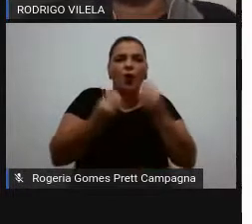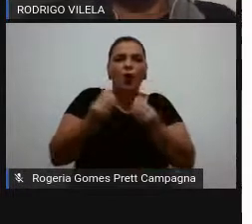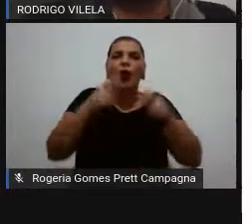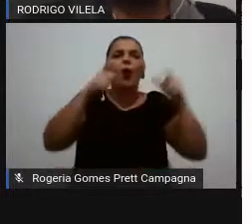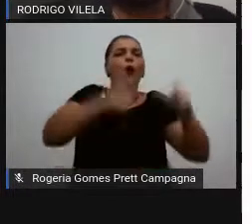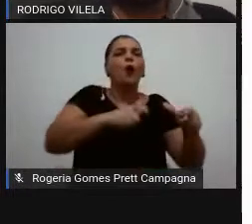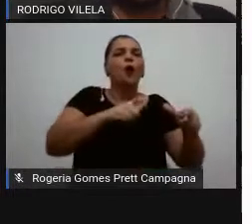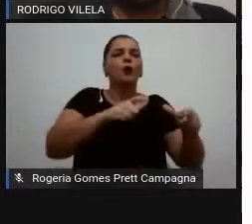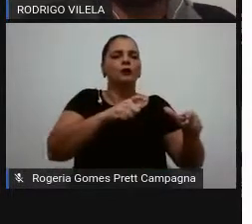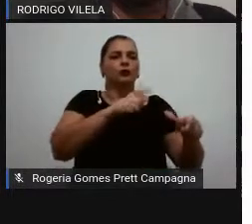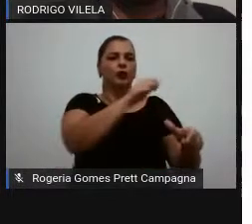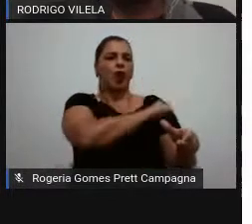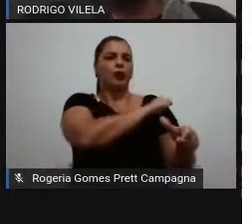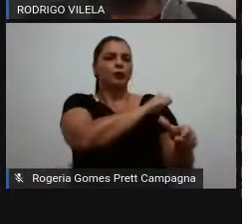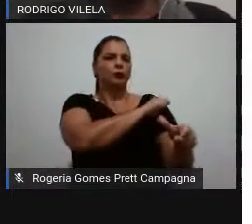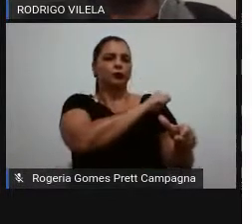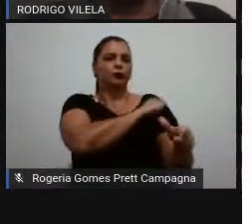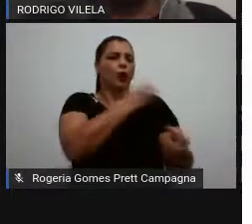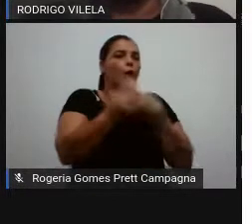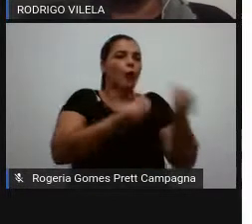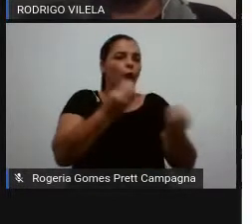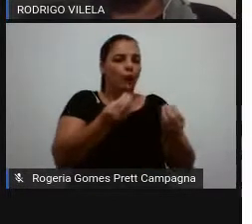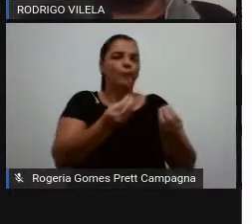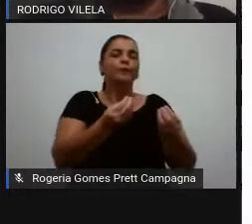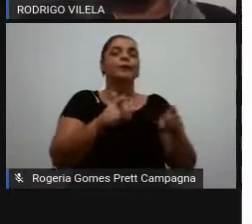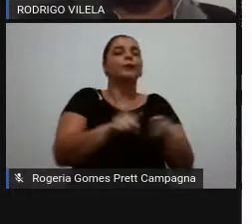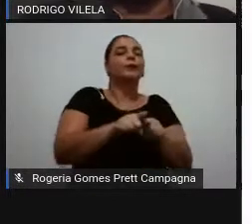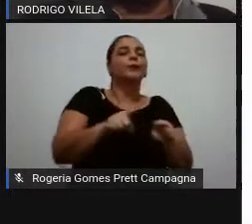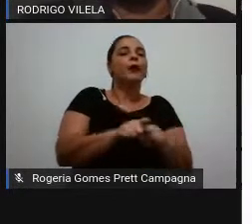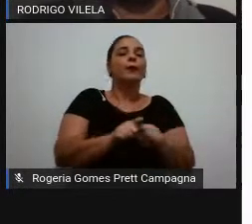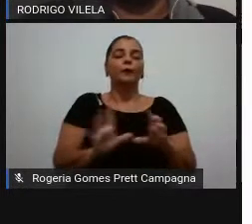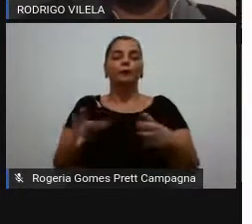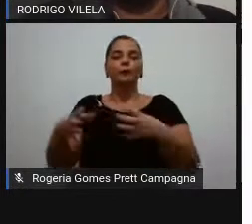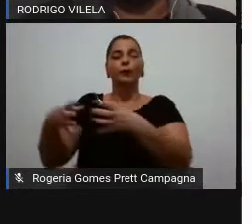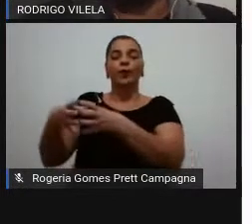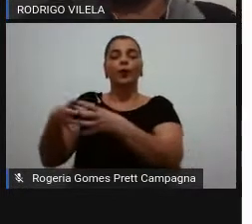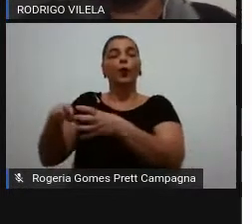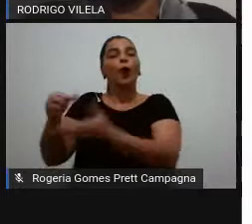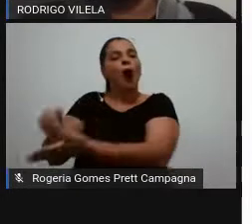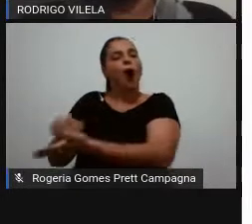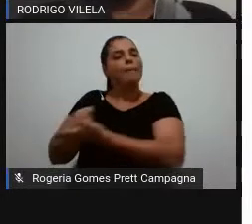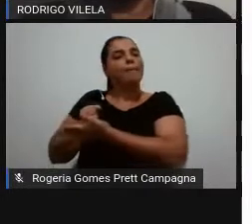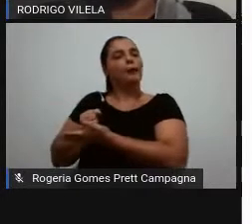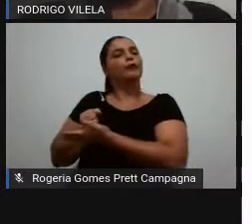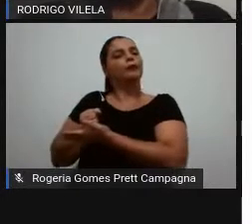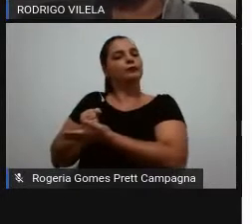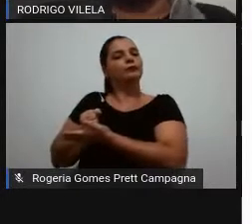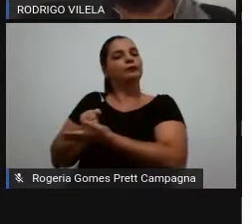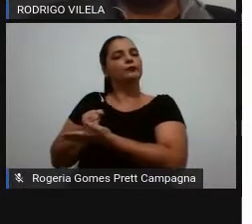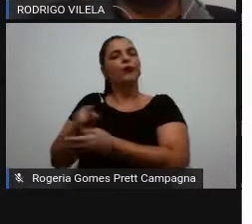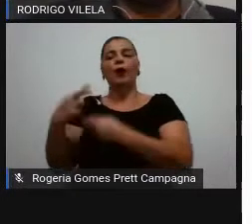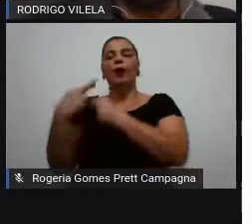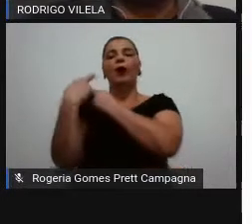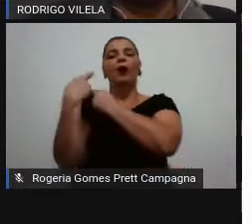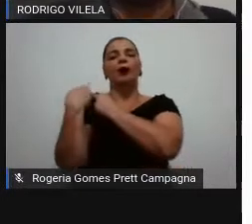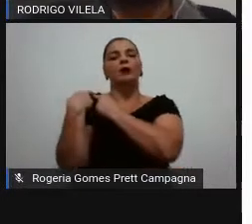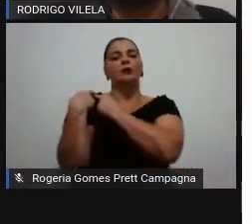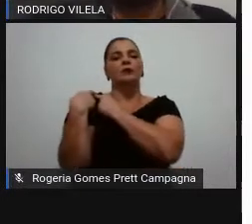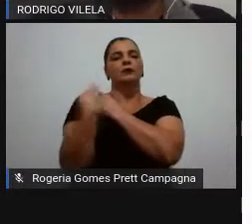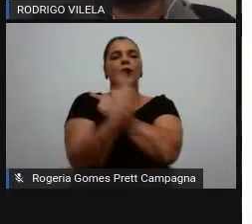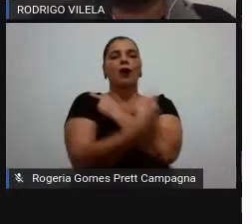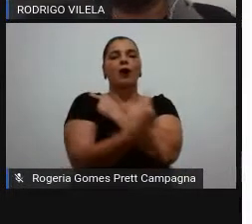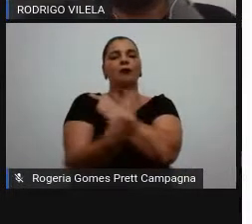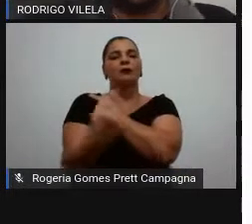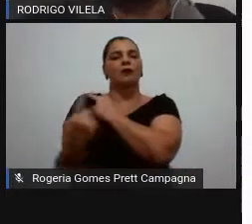qual situação está. E um grupo de apoio, que nós buscamos corresponsabilizar todos dentro da escola. Todos